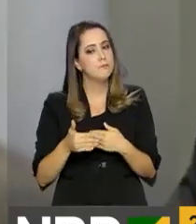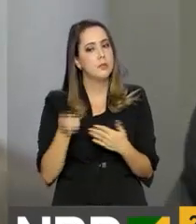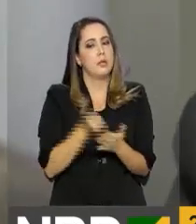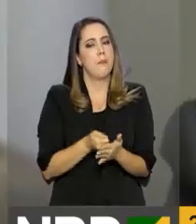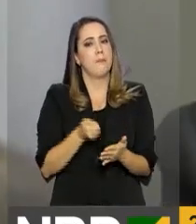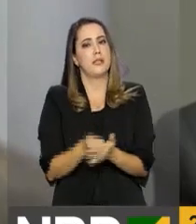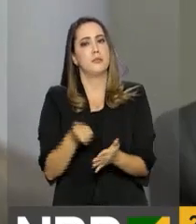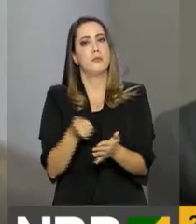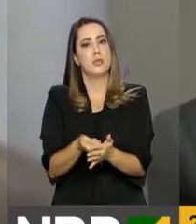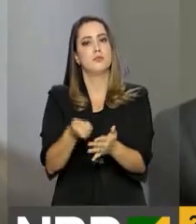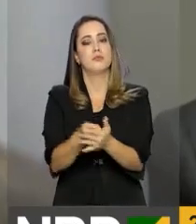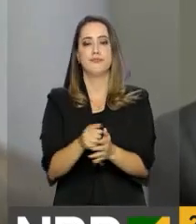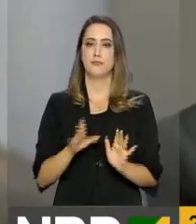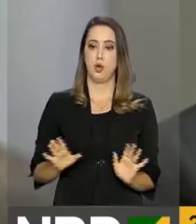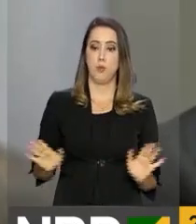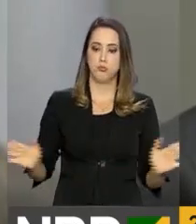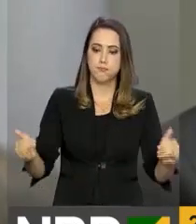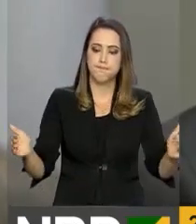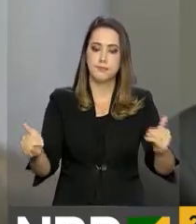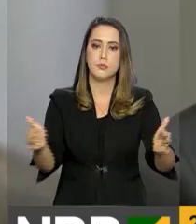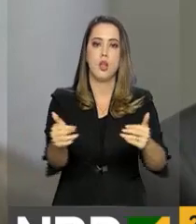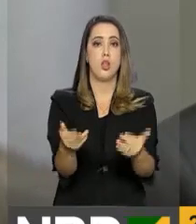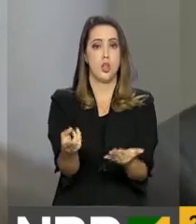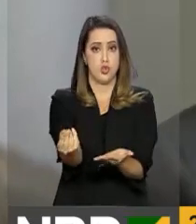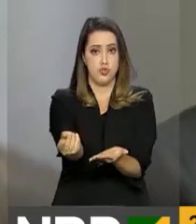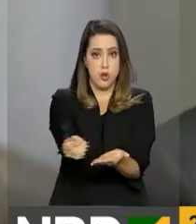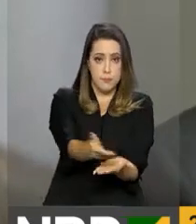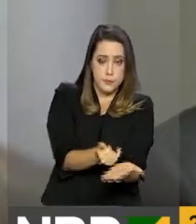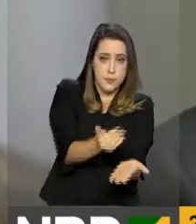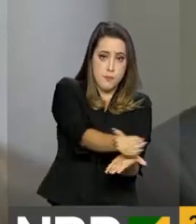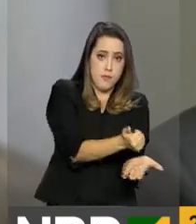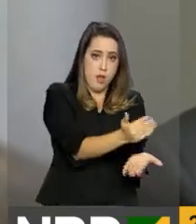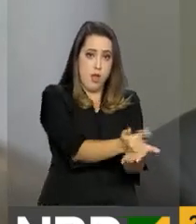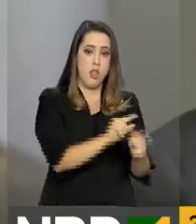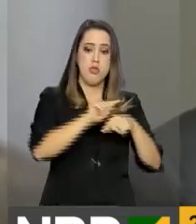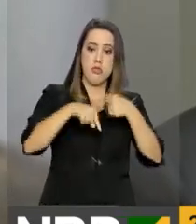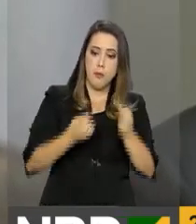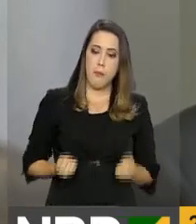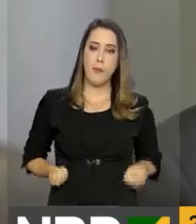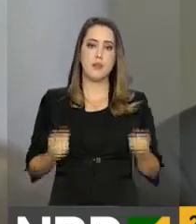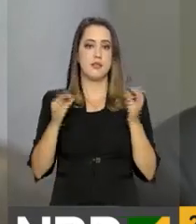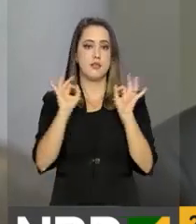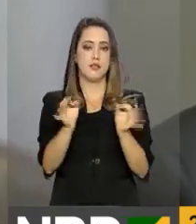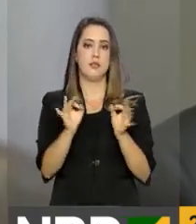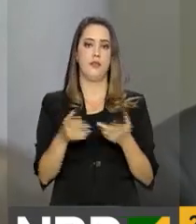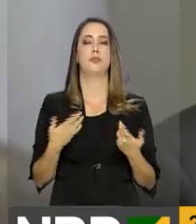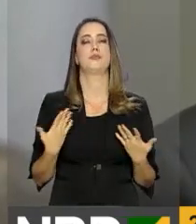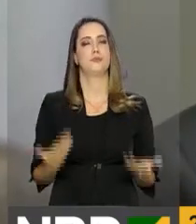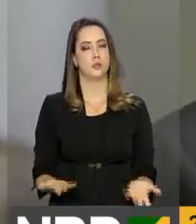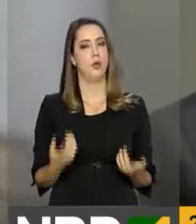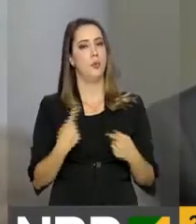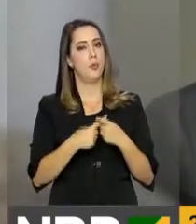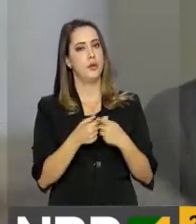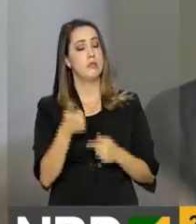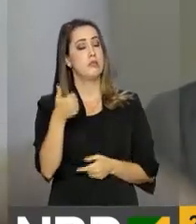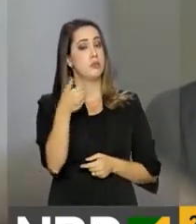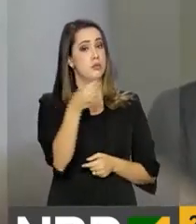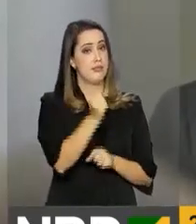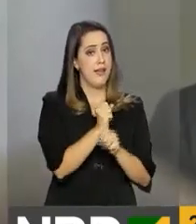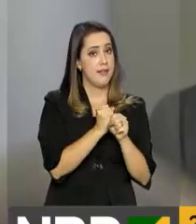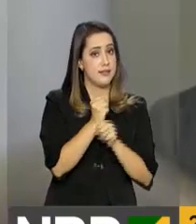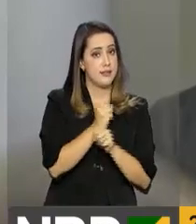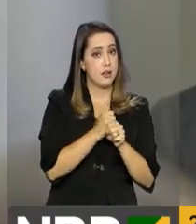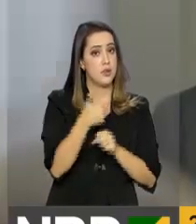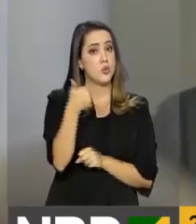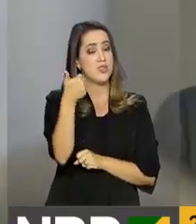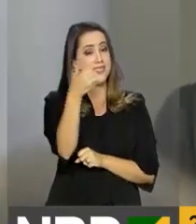para que aquilo que se arrecada seja aquilo que se gasta. Daí porque os 10 anos inaugurais, quando poderá ser revisto, e